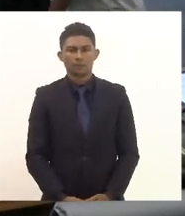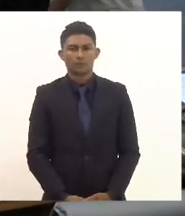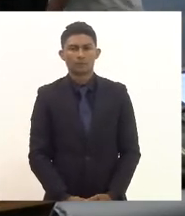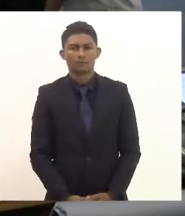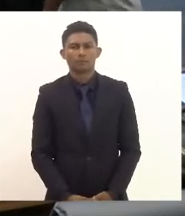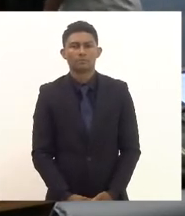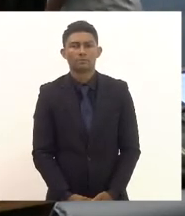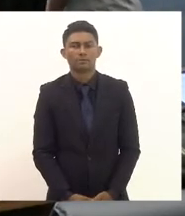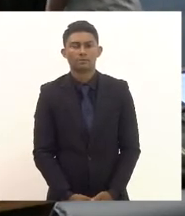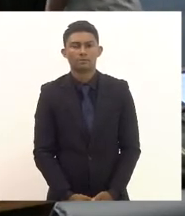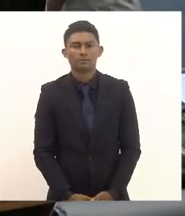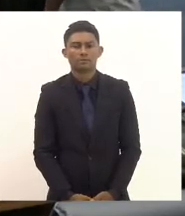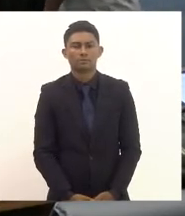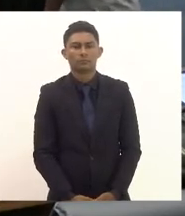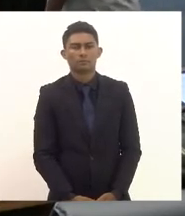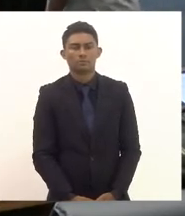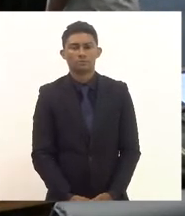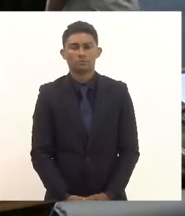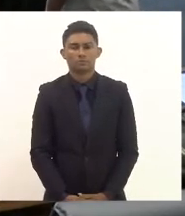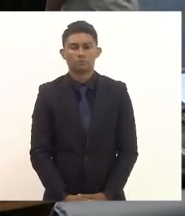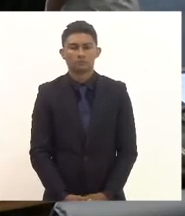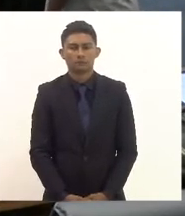E aí